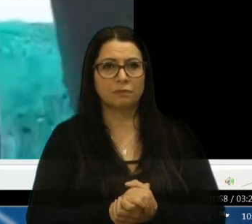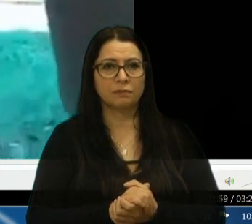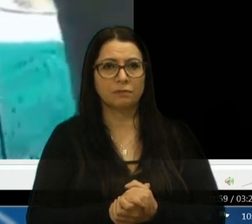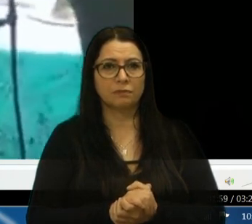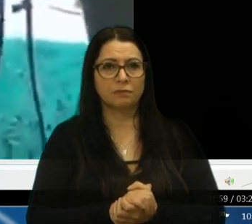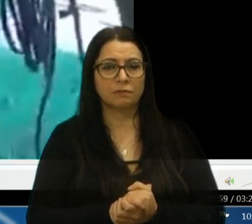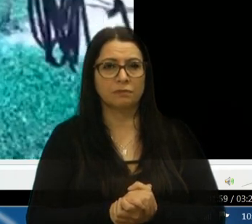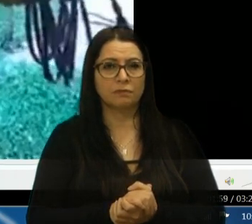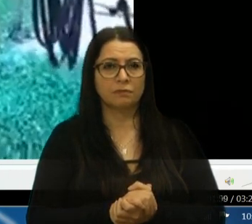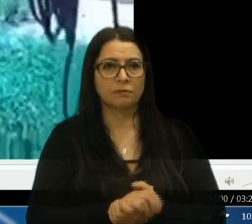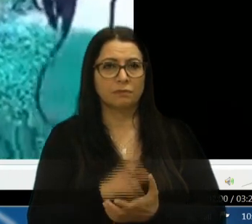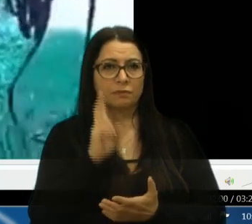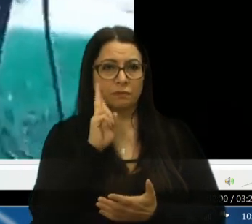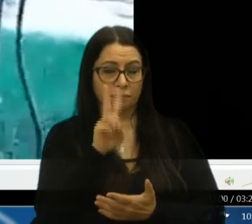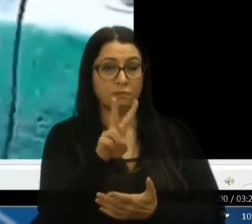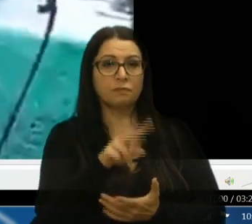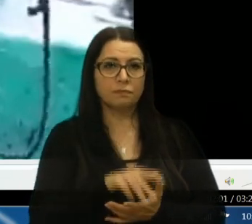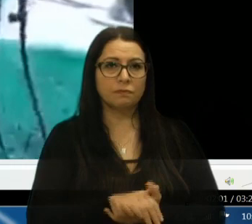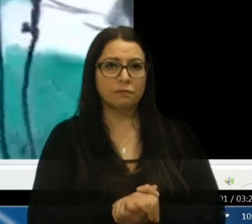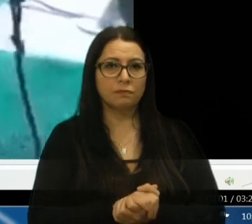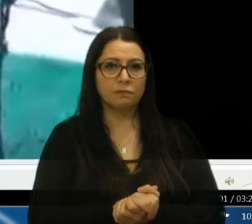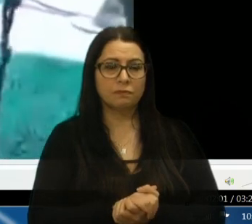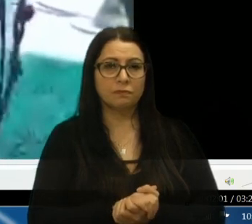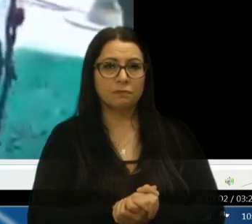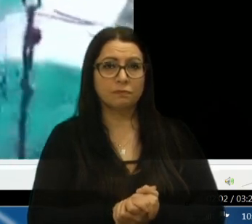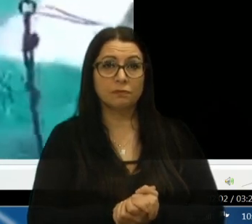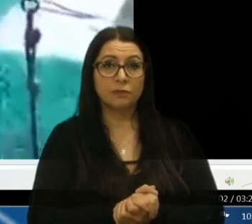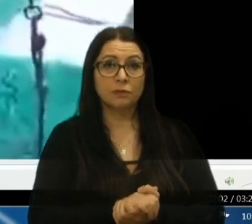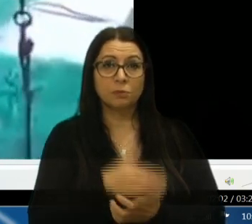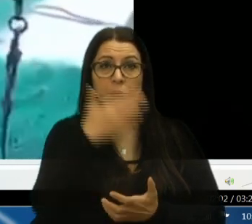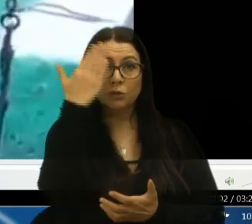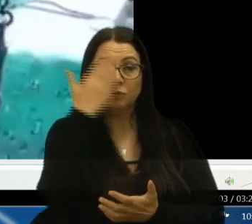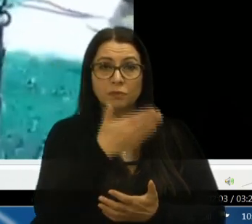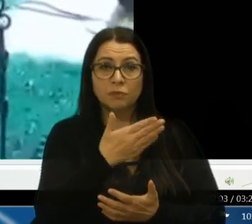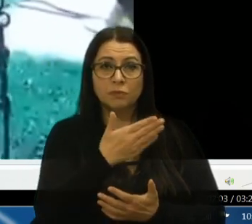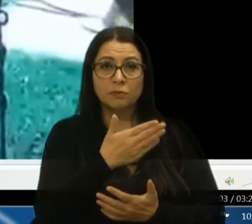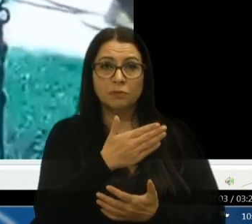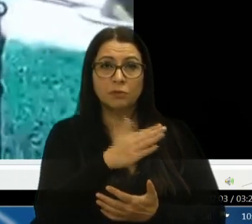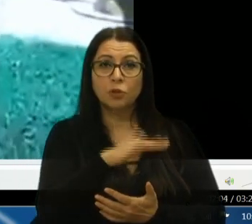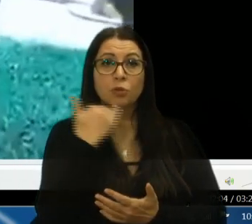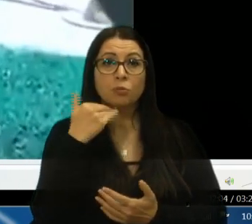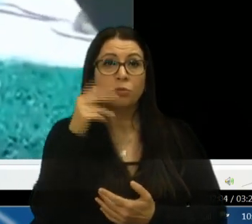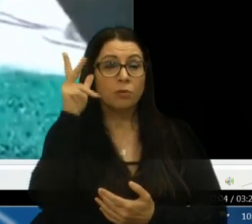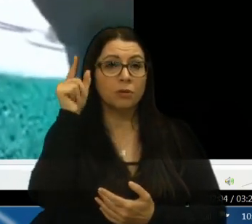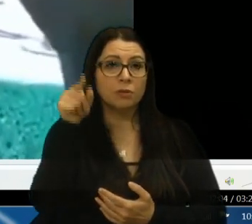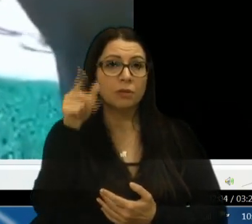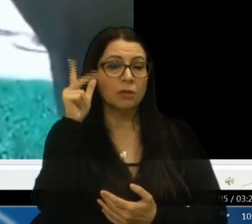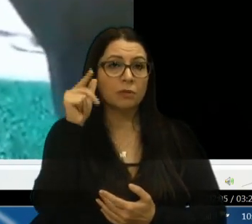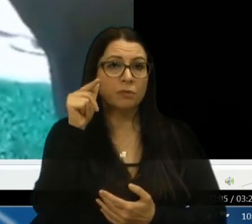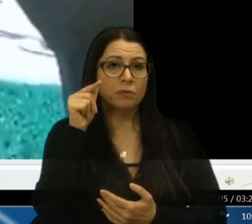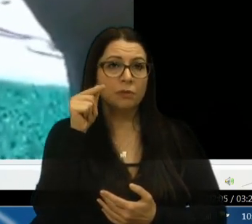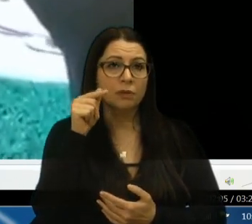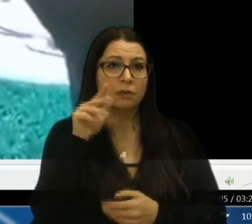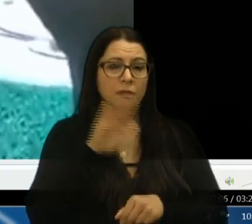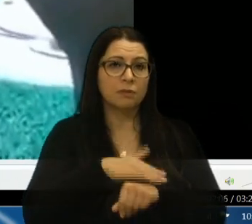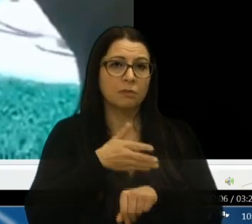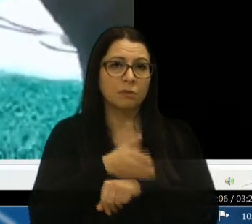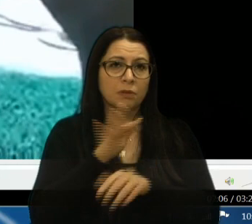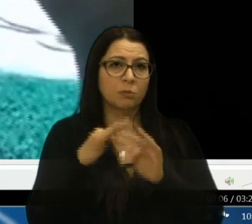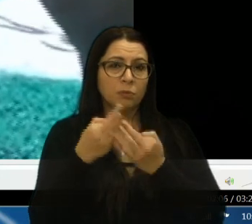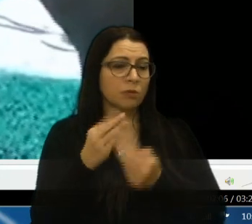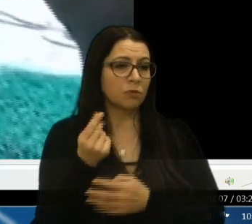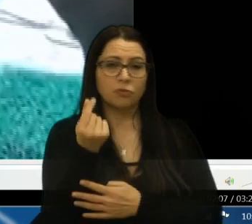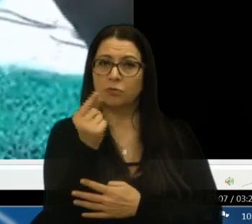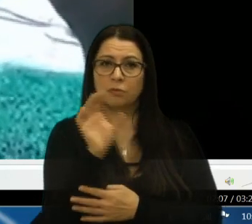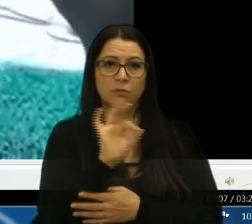Estão vendo, ó? Vou provar, ó, eu morro por causa da minha égua. Essa égua faz parte da família, não é pelo dinheiro